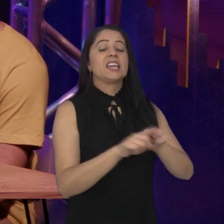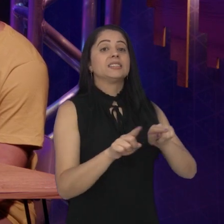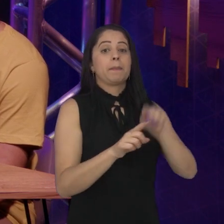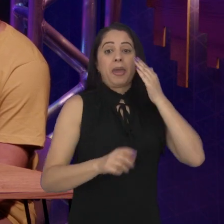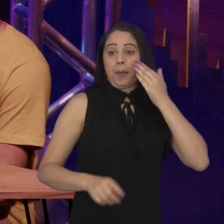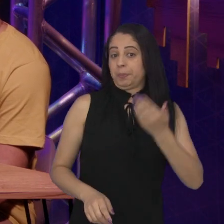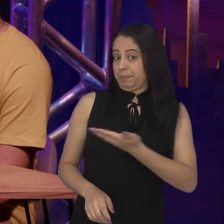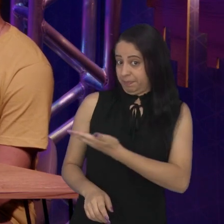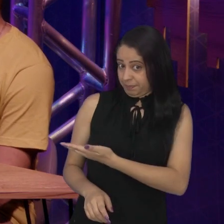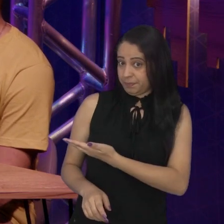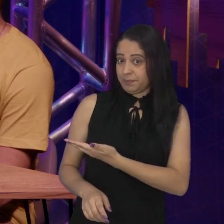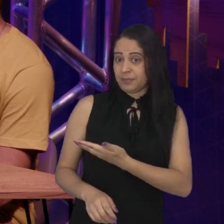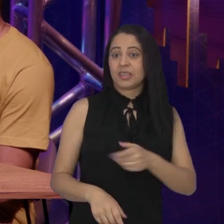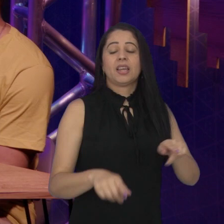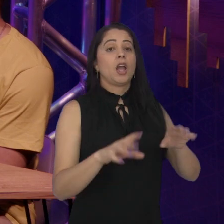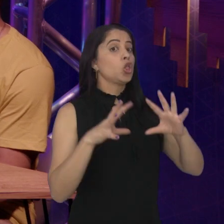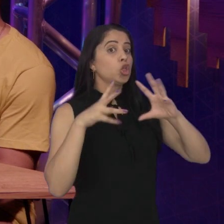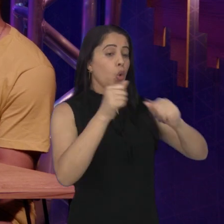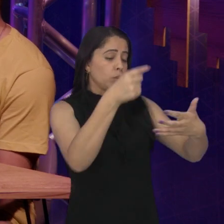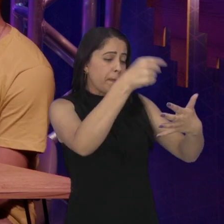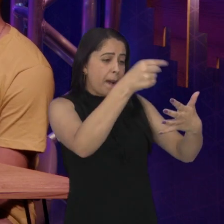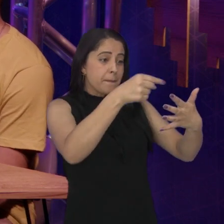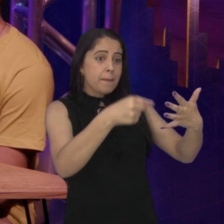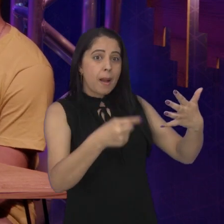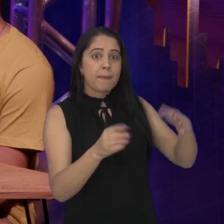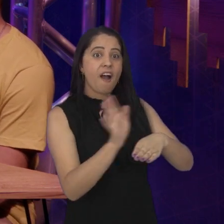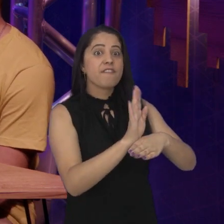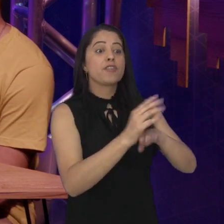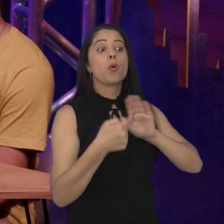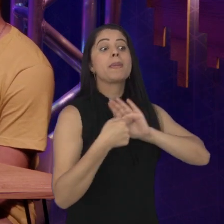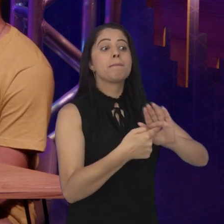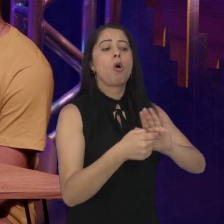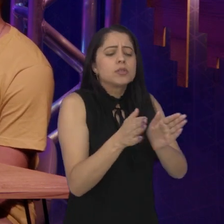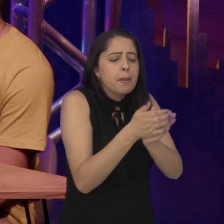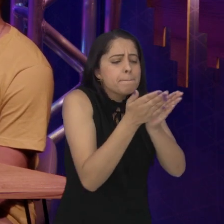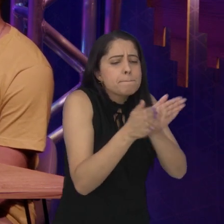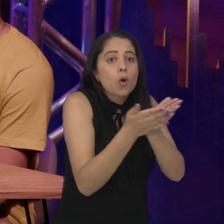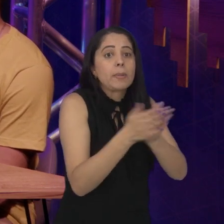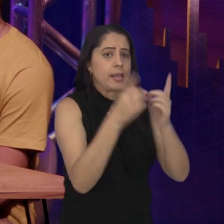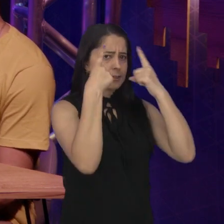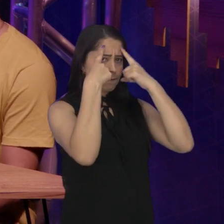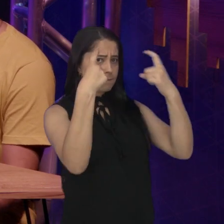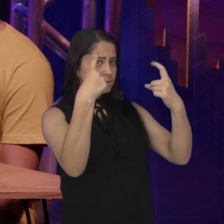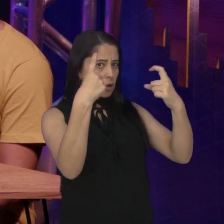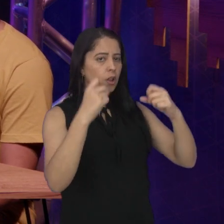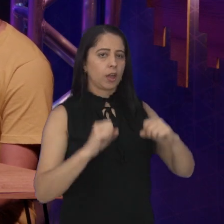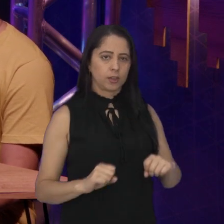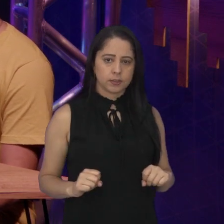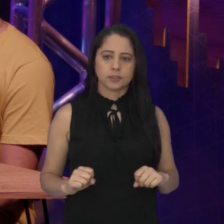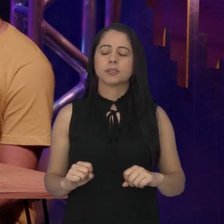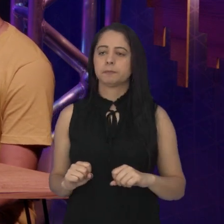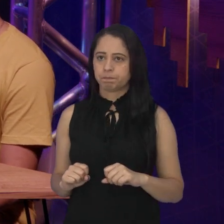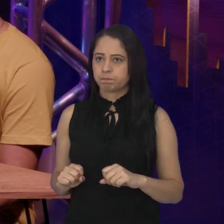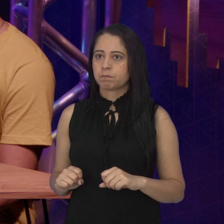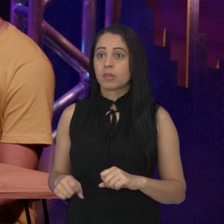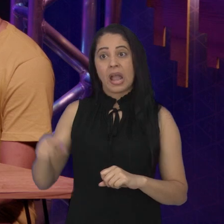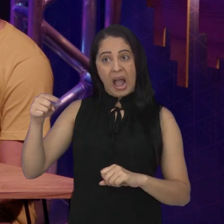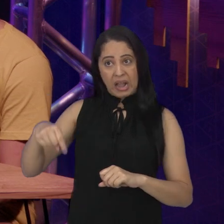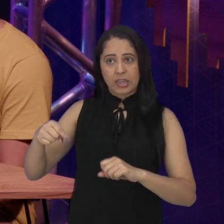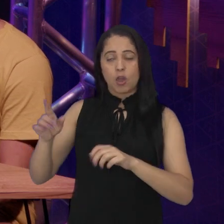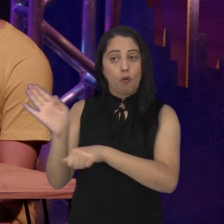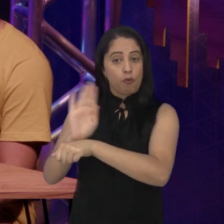isso em 3%, a gente vê isso em Parasita, a gente vê isso em Round Six, e em diversas produções. E uma